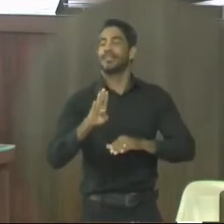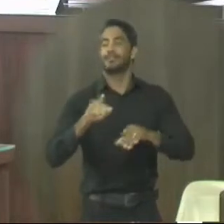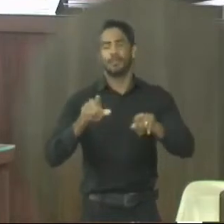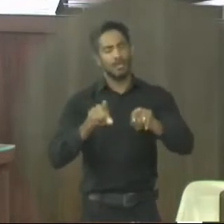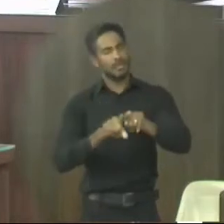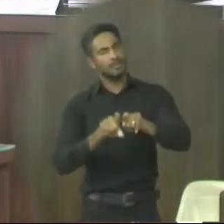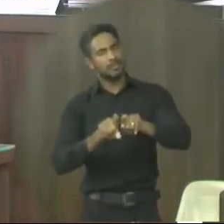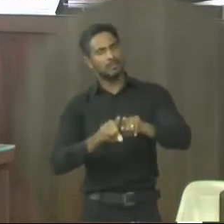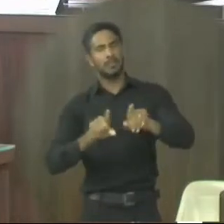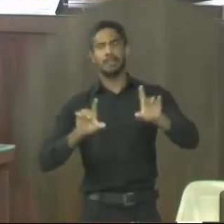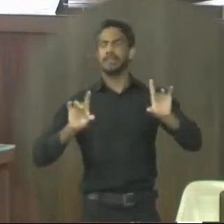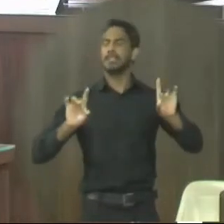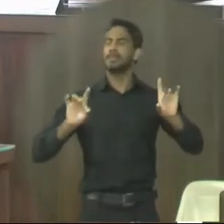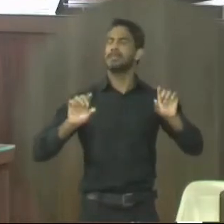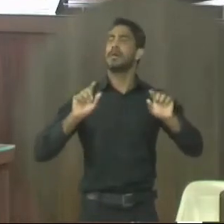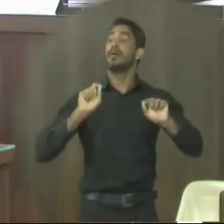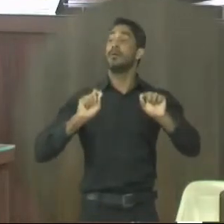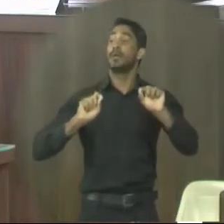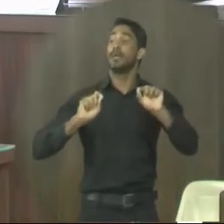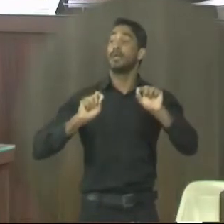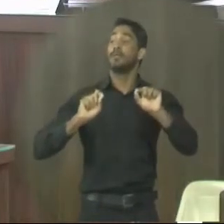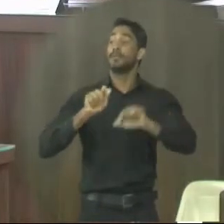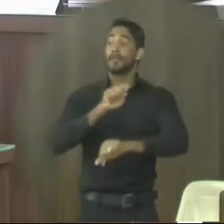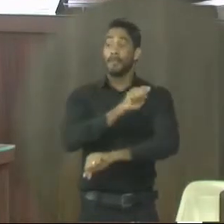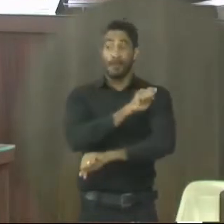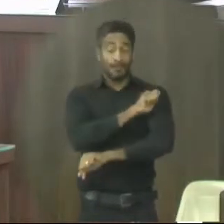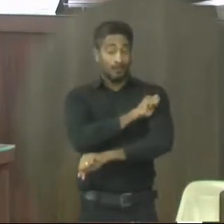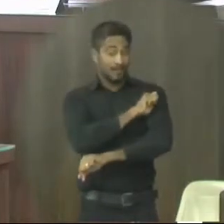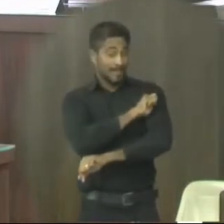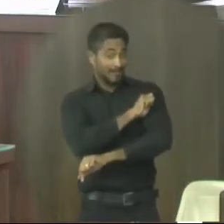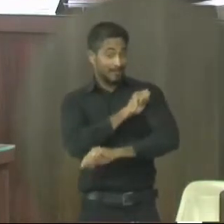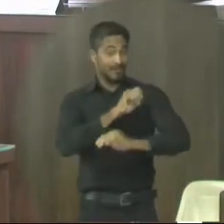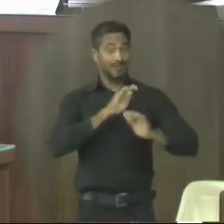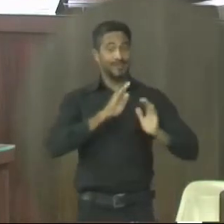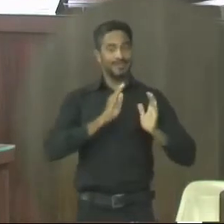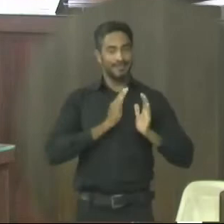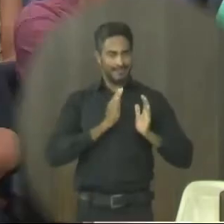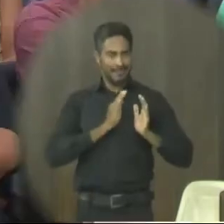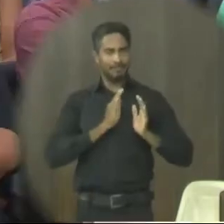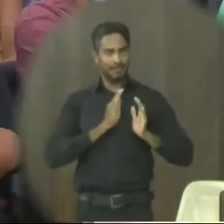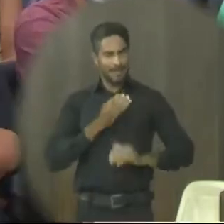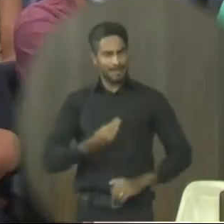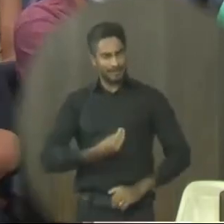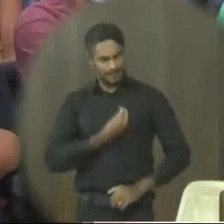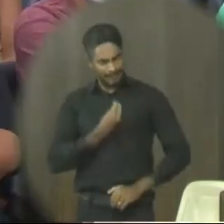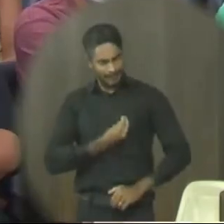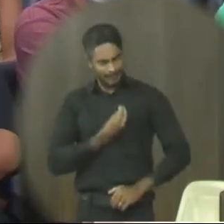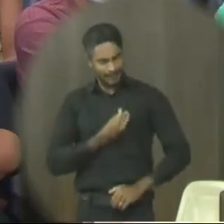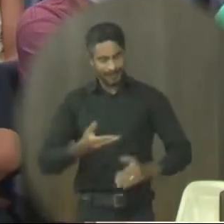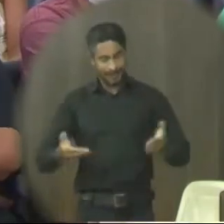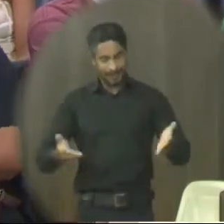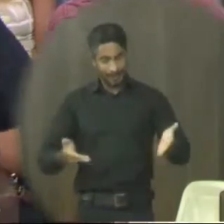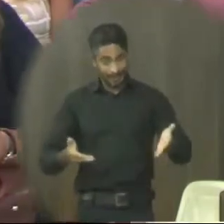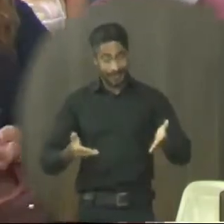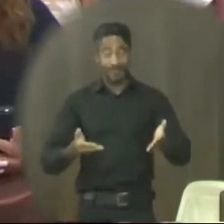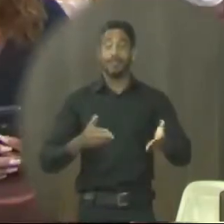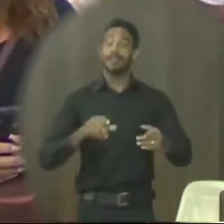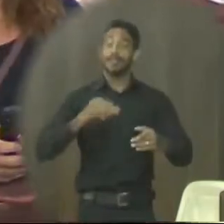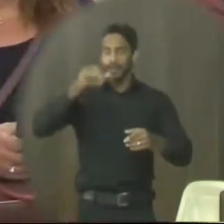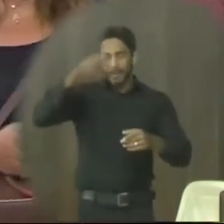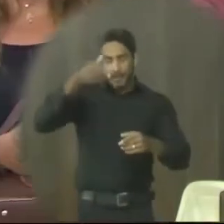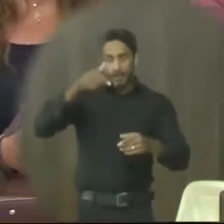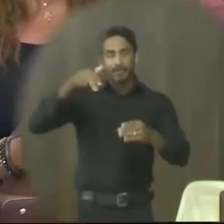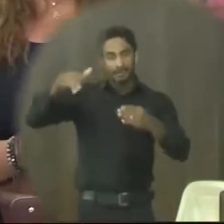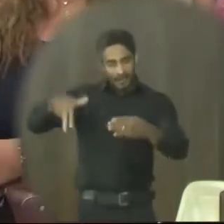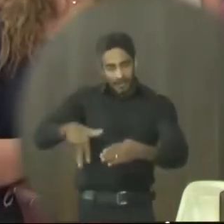também aos nossos alunos do Centro Dia da APAE, que se faz presente. Daqui a pouquinho vão estar fazendo uso